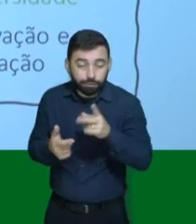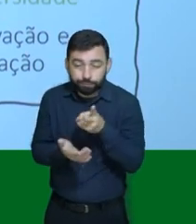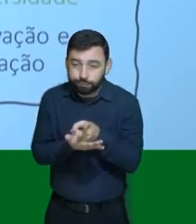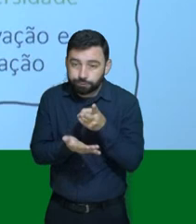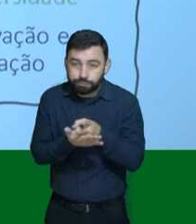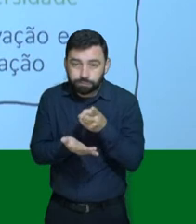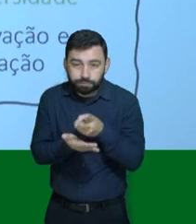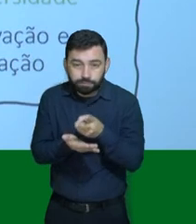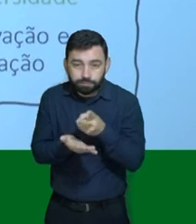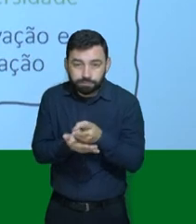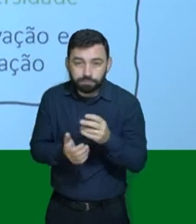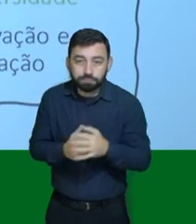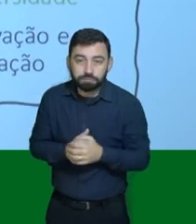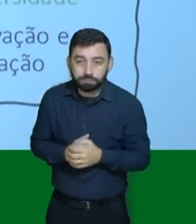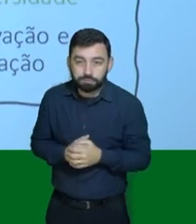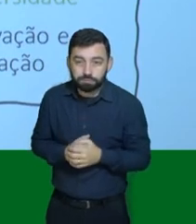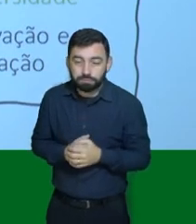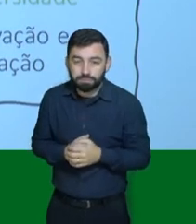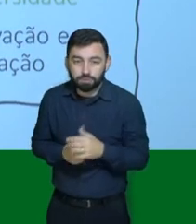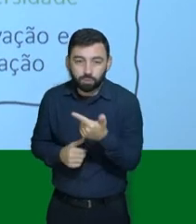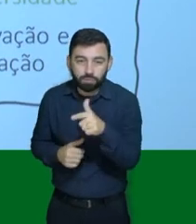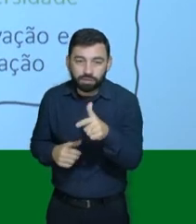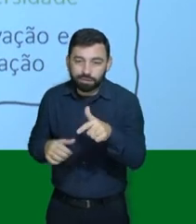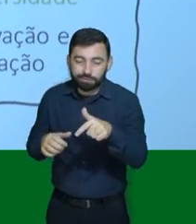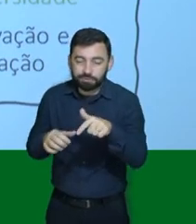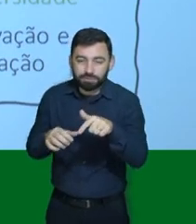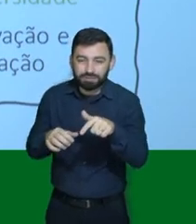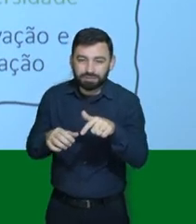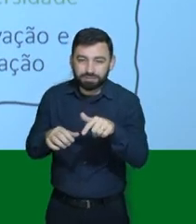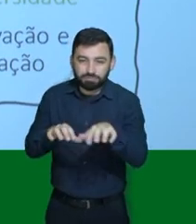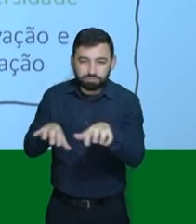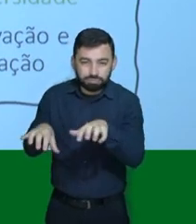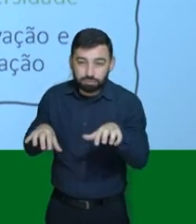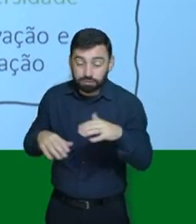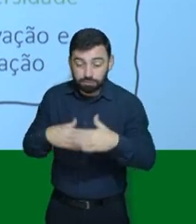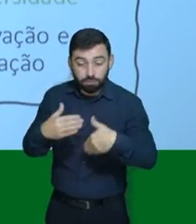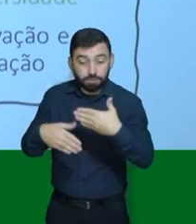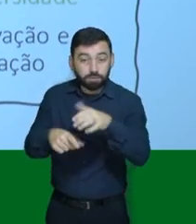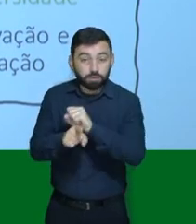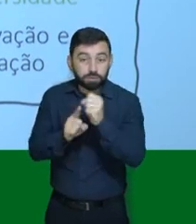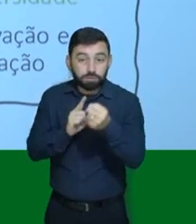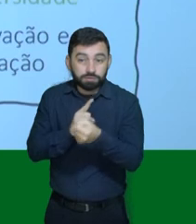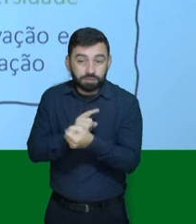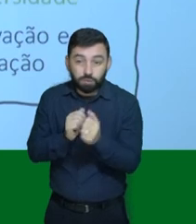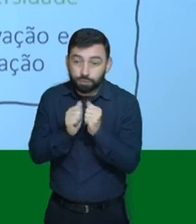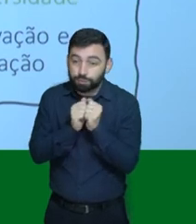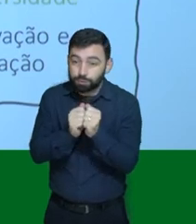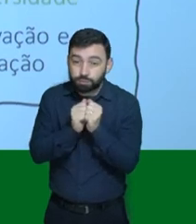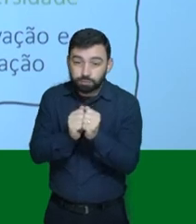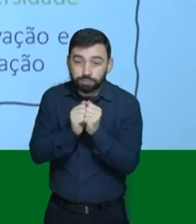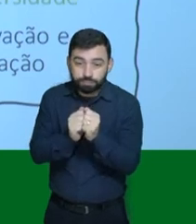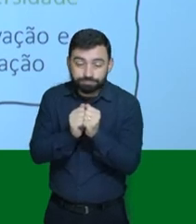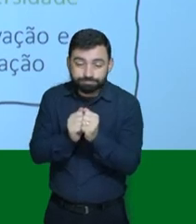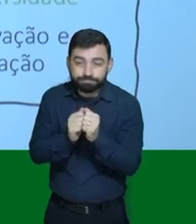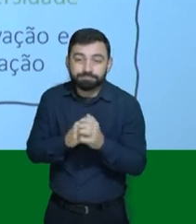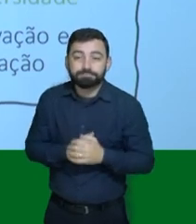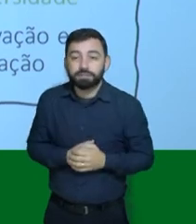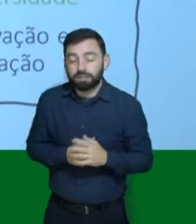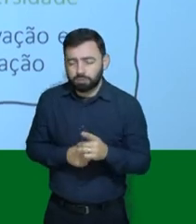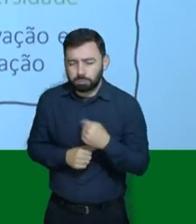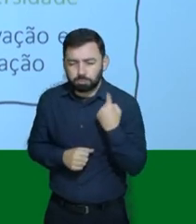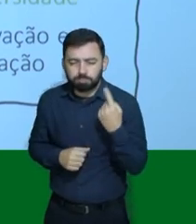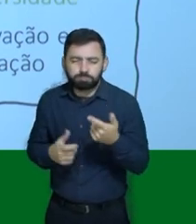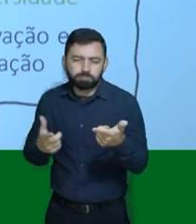continuar nisso aqui. Não é, não, não existe dicotomia. Tá? O desenvolvimento econômico e social vem junto com